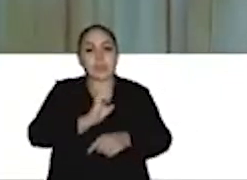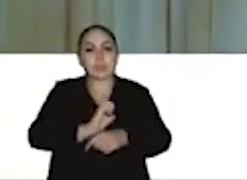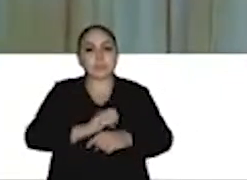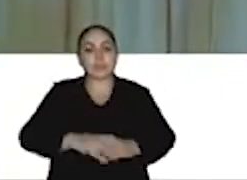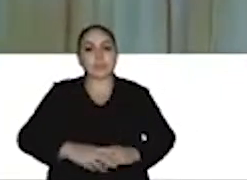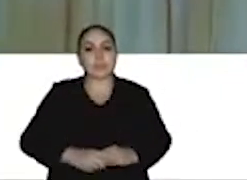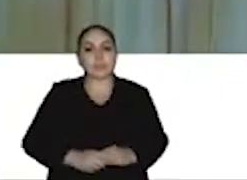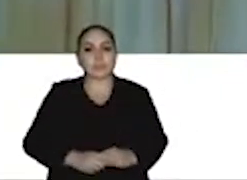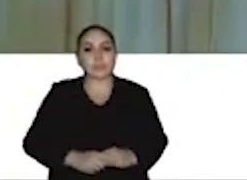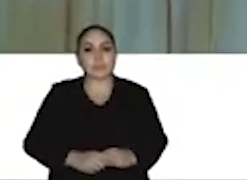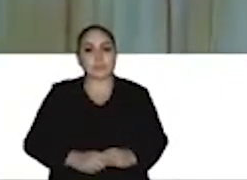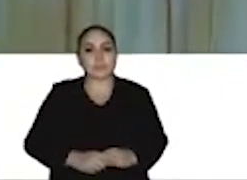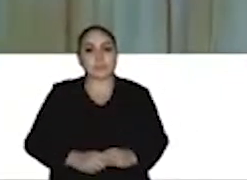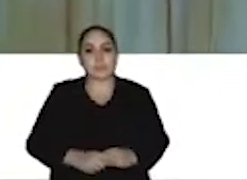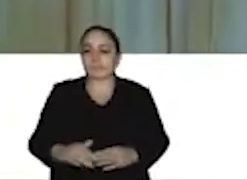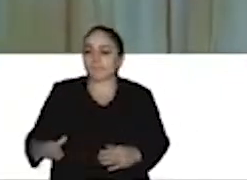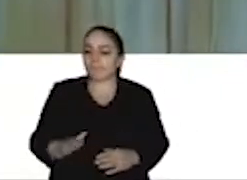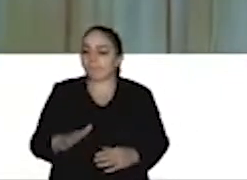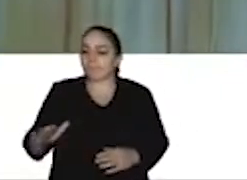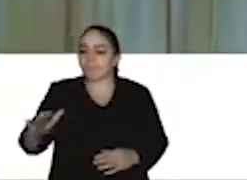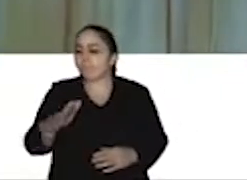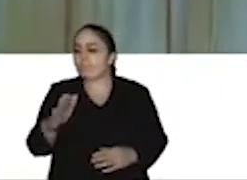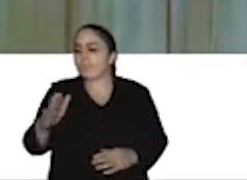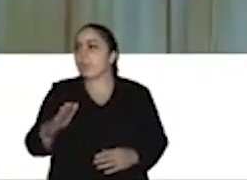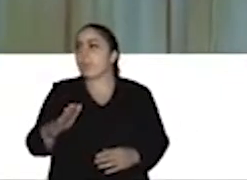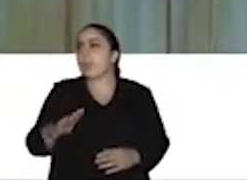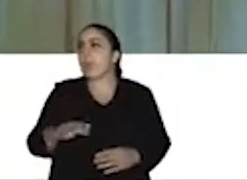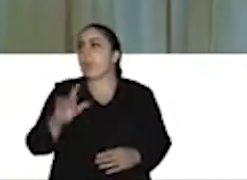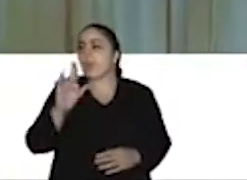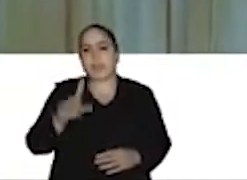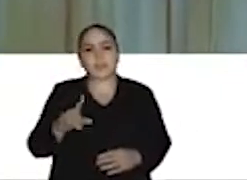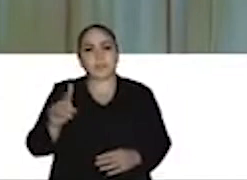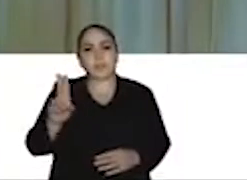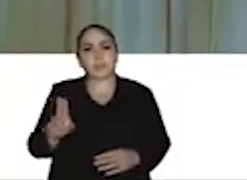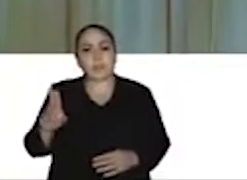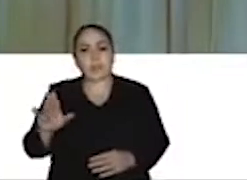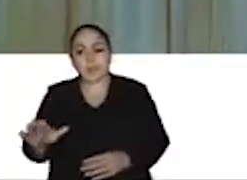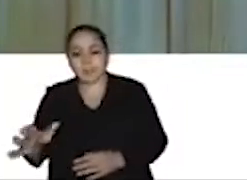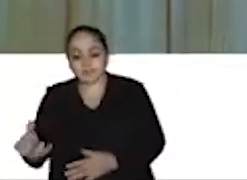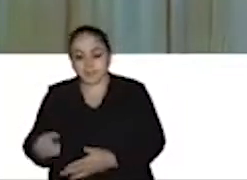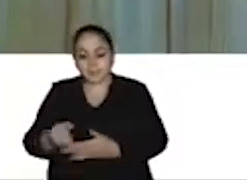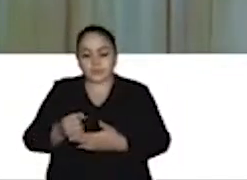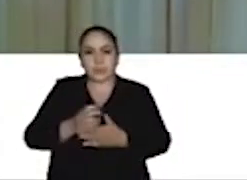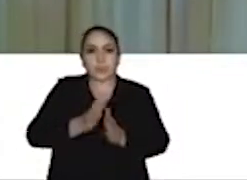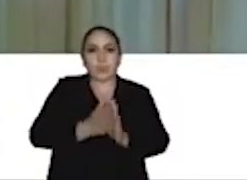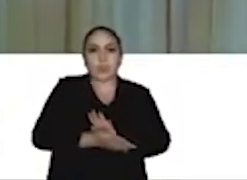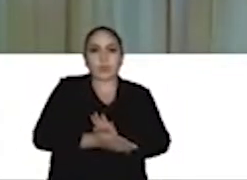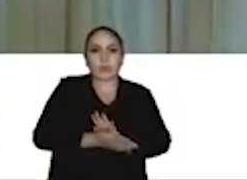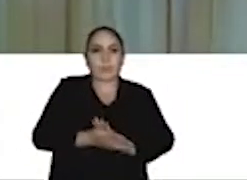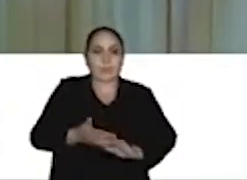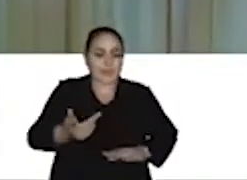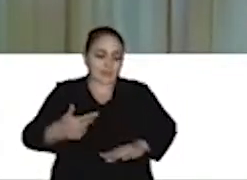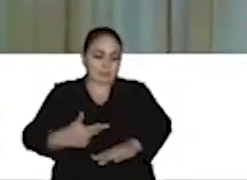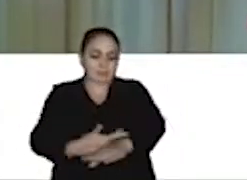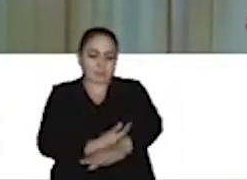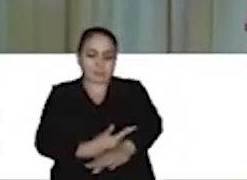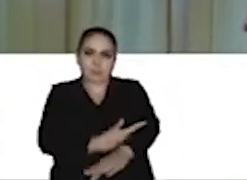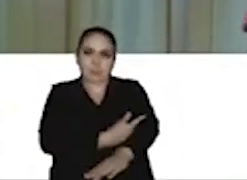nas bolhadeiras era pego e morto para tirar o couro do